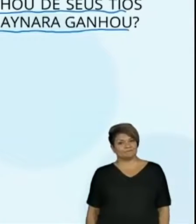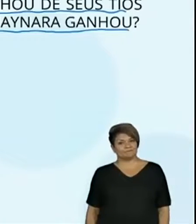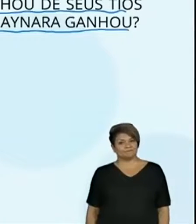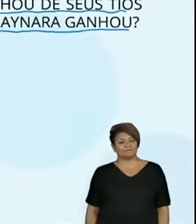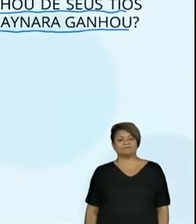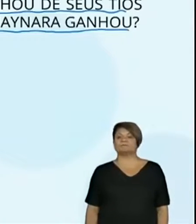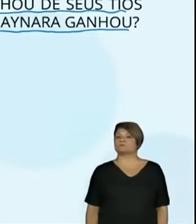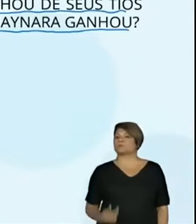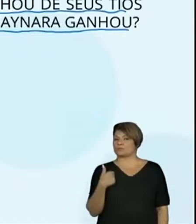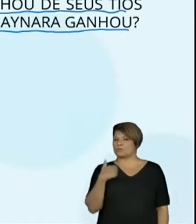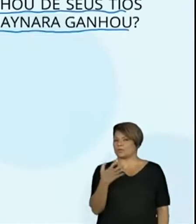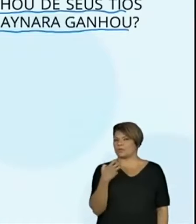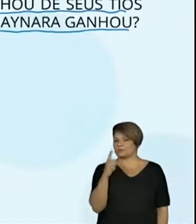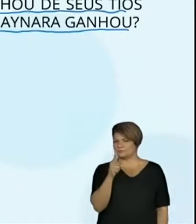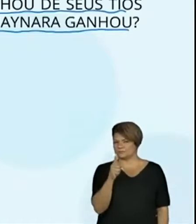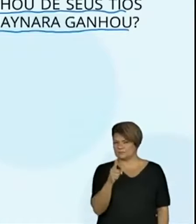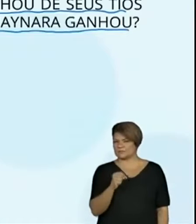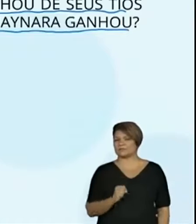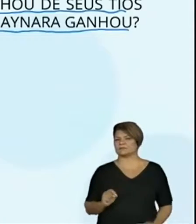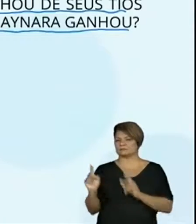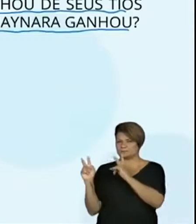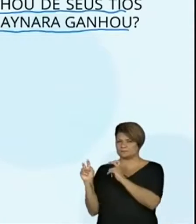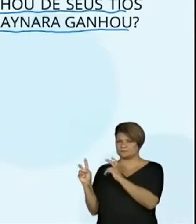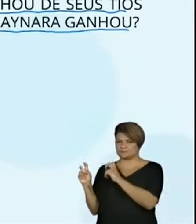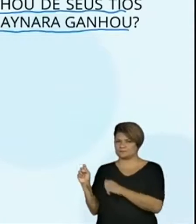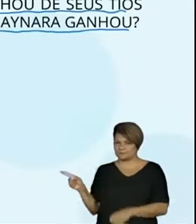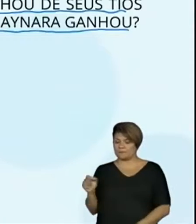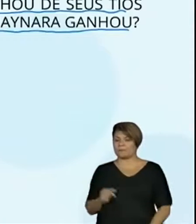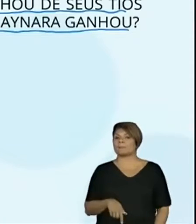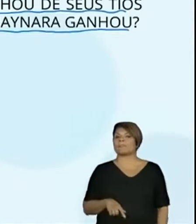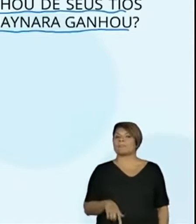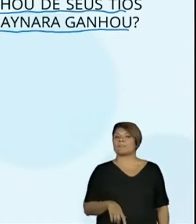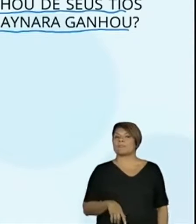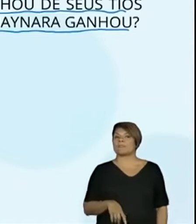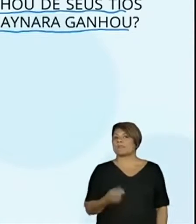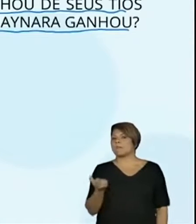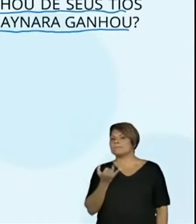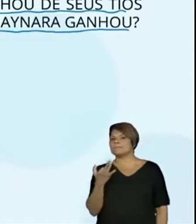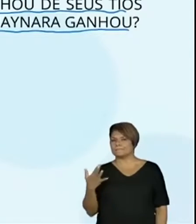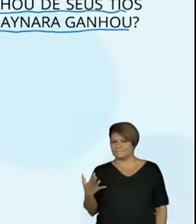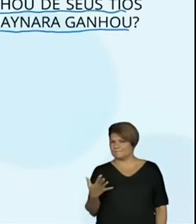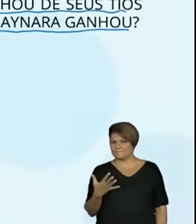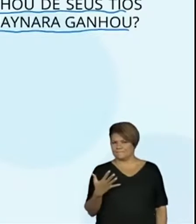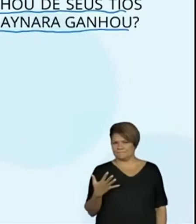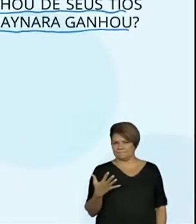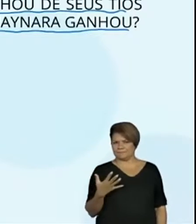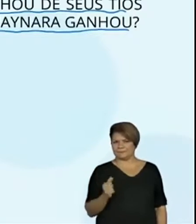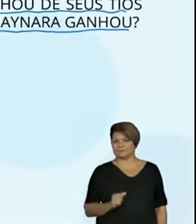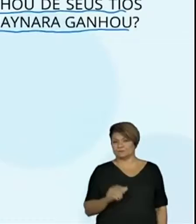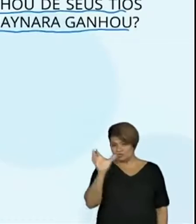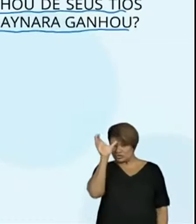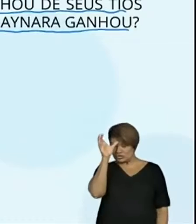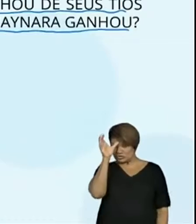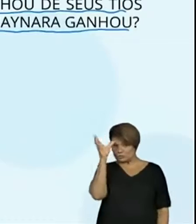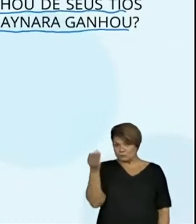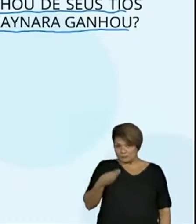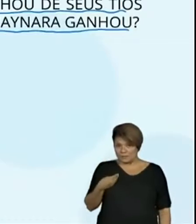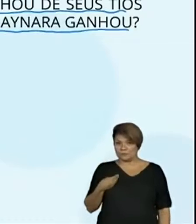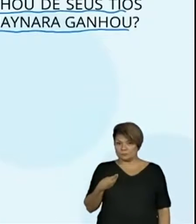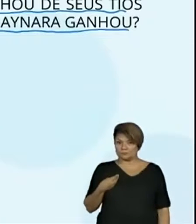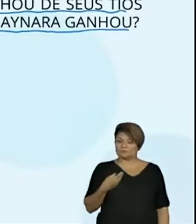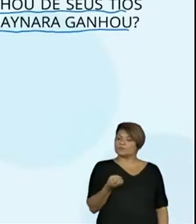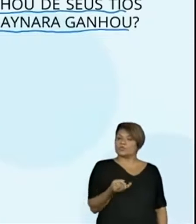Eu quero que vocês olhem, reconheçam qual é o valor dela e, a partir de reconhecer o valor dela, consiga dizer